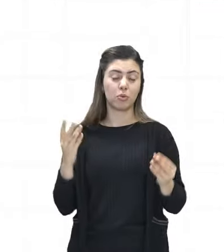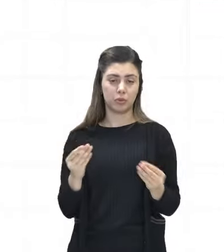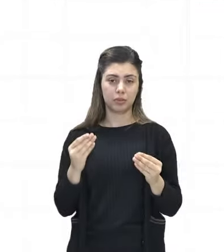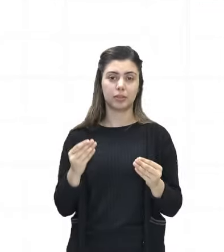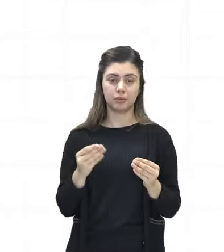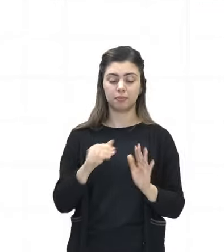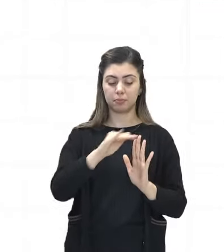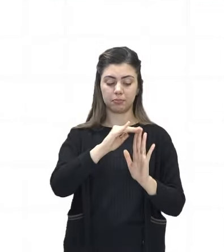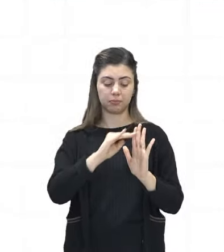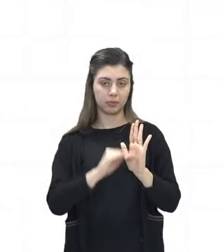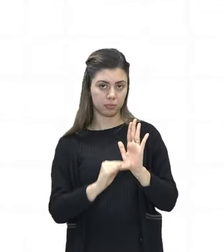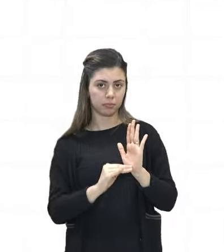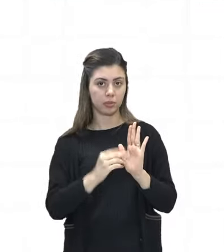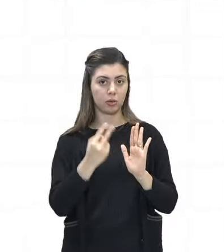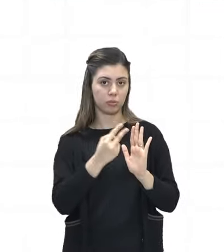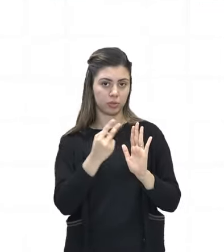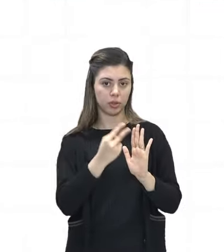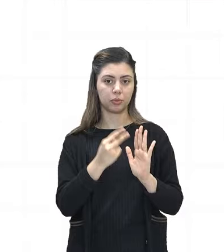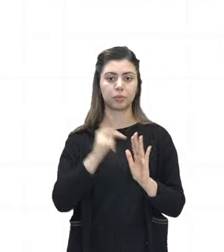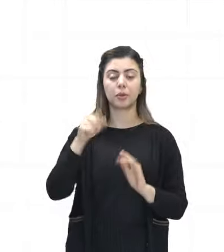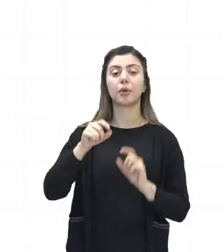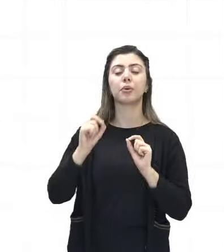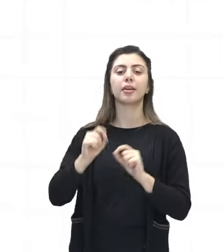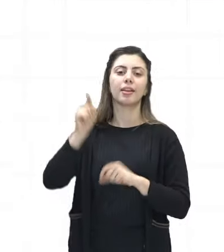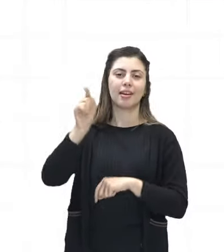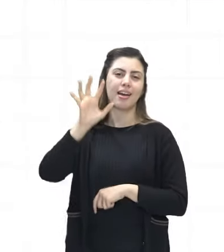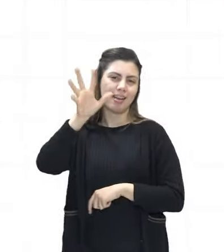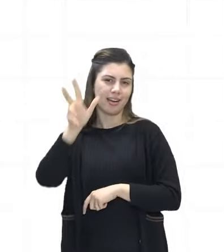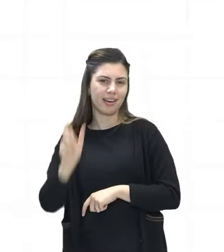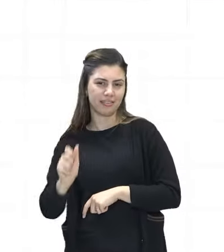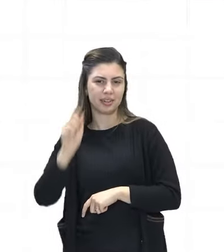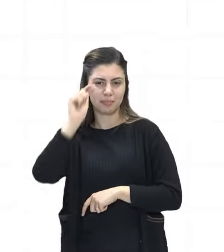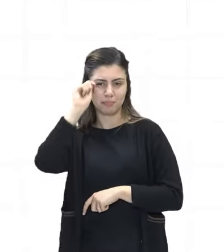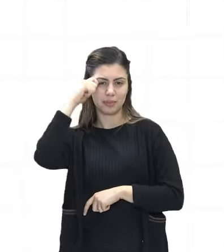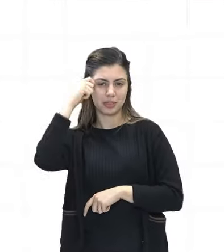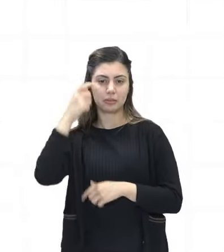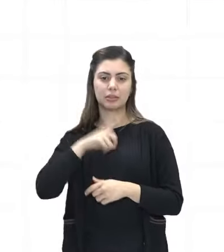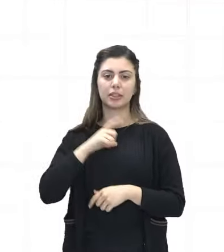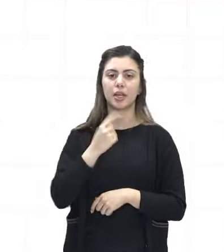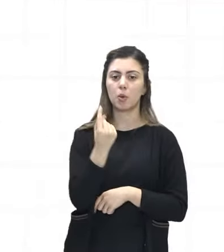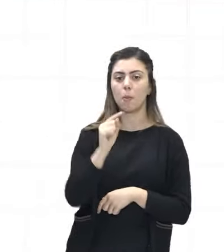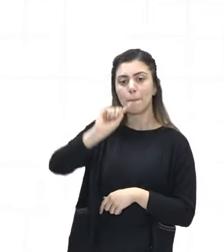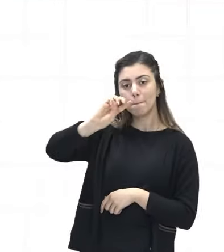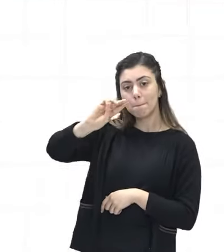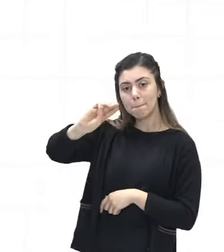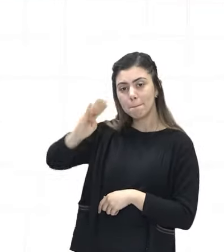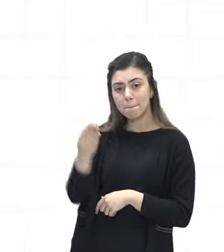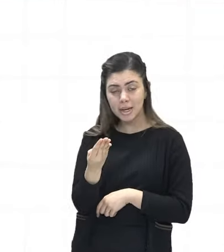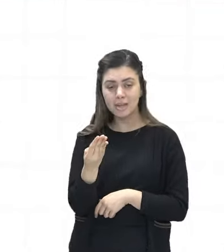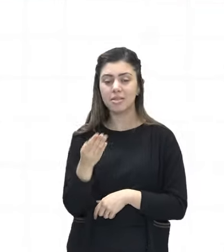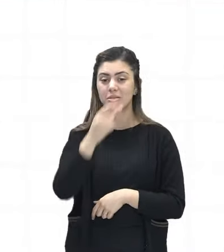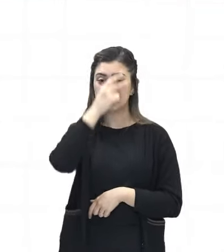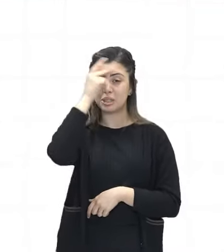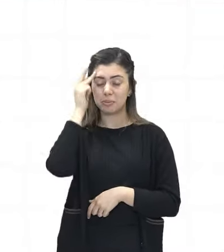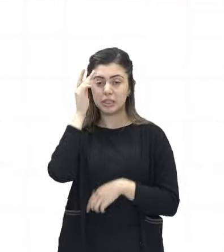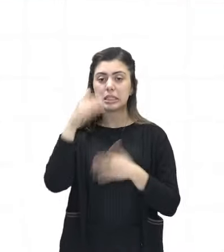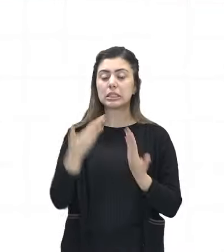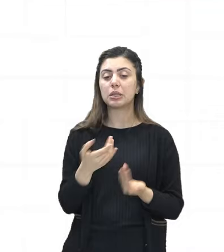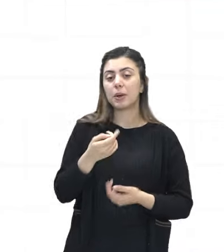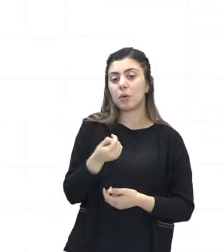segundo continente mais populoso que é a África com um pouco mais de 1 bilhão de habitantes isso representa quase